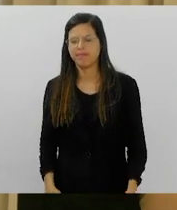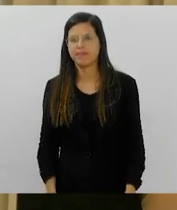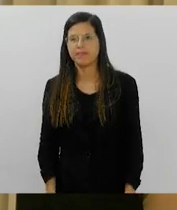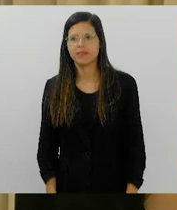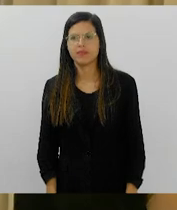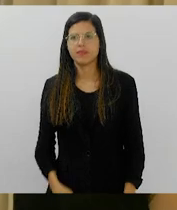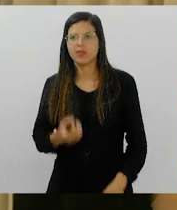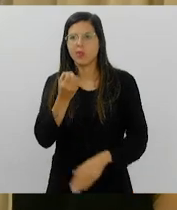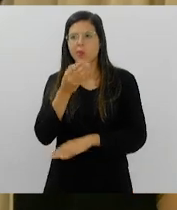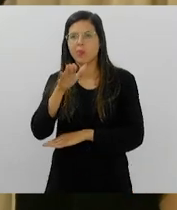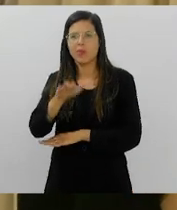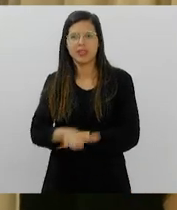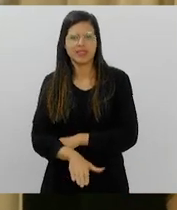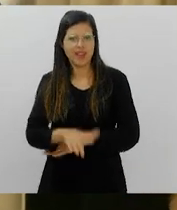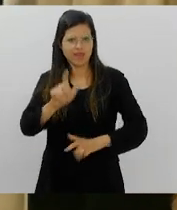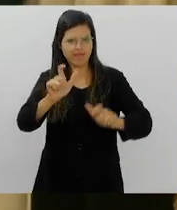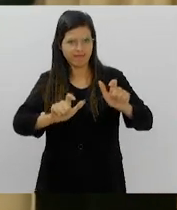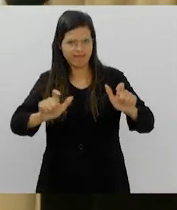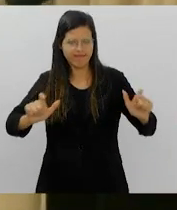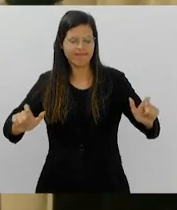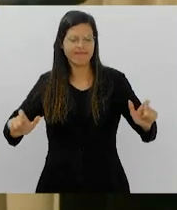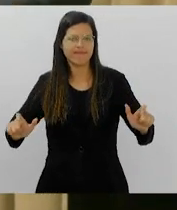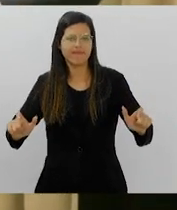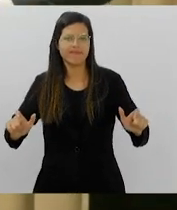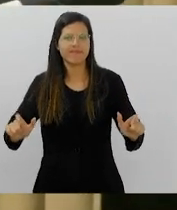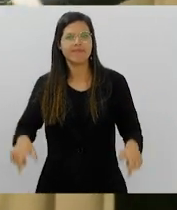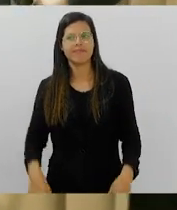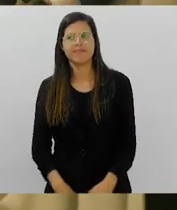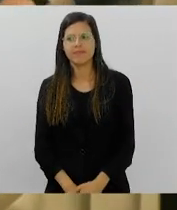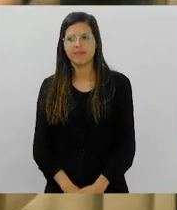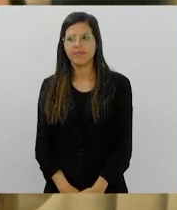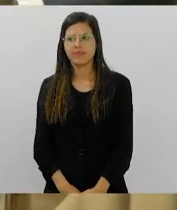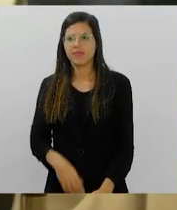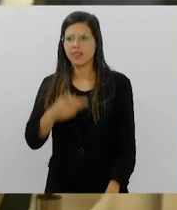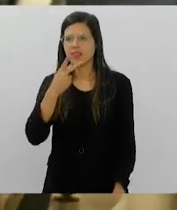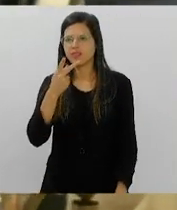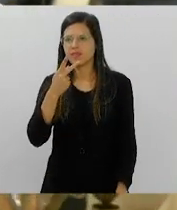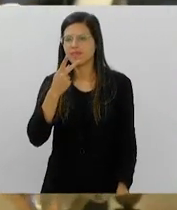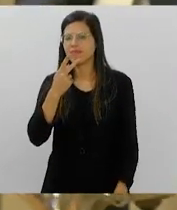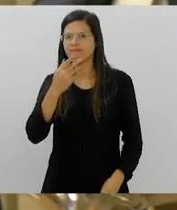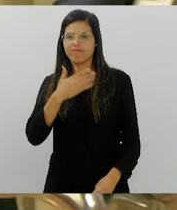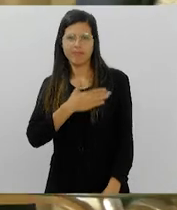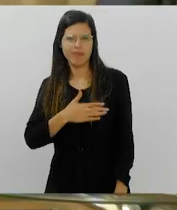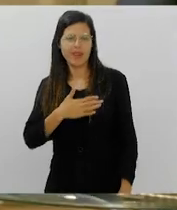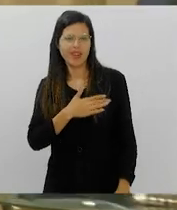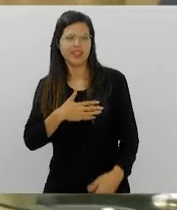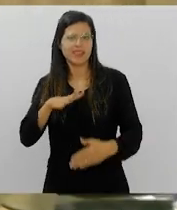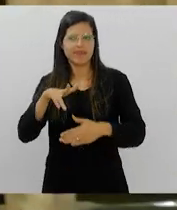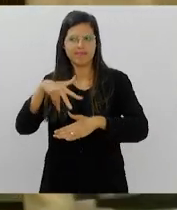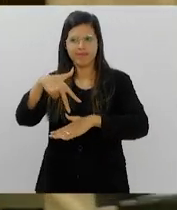Boa tarde, senhoras e senhores. Dizer que é uma grande satisfação estar aqui,